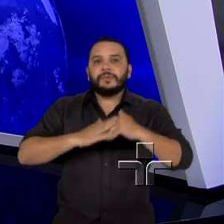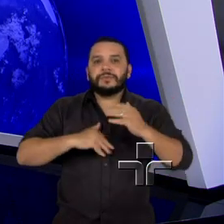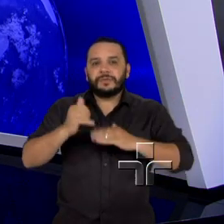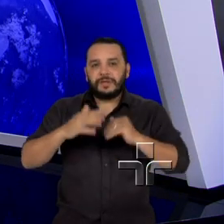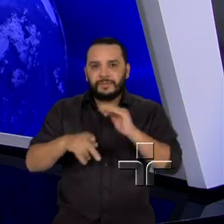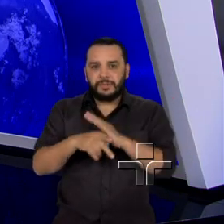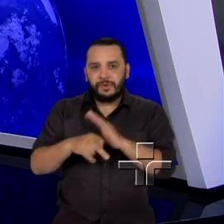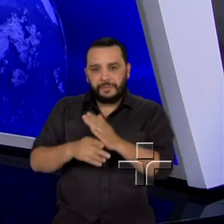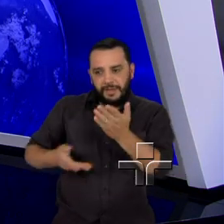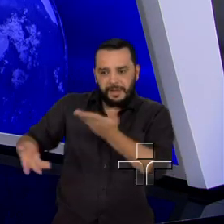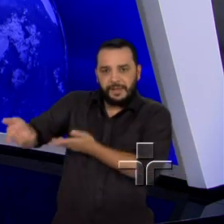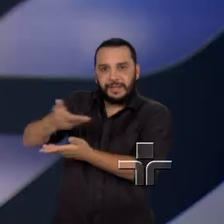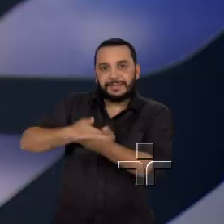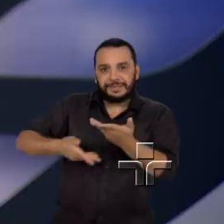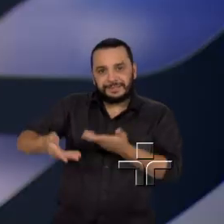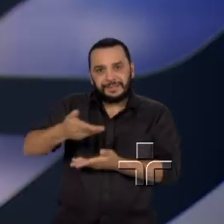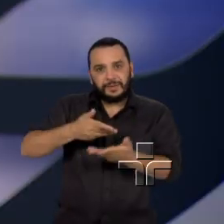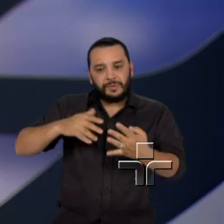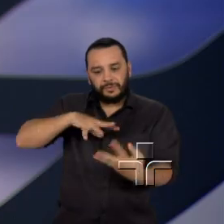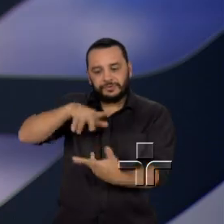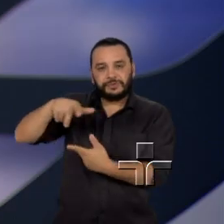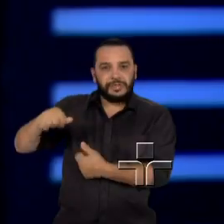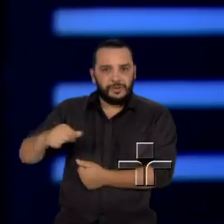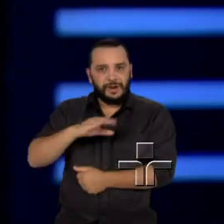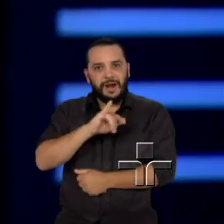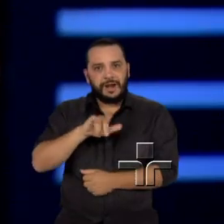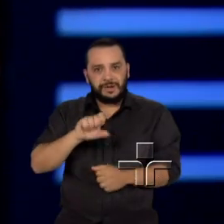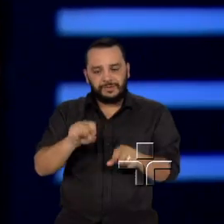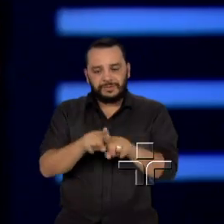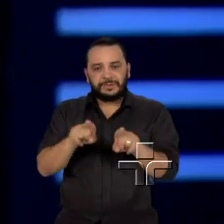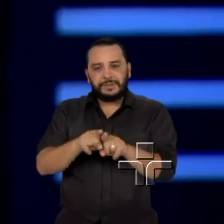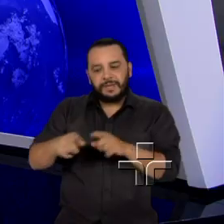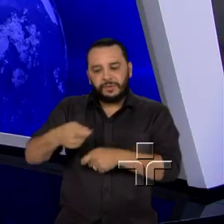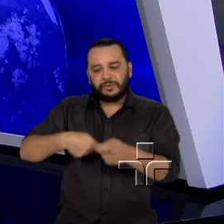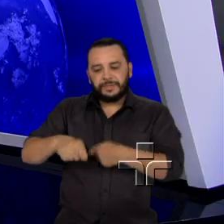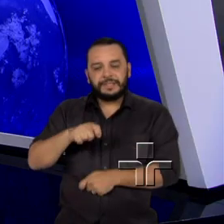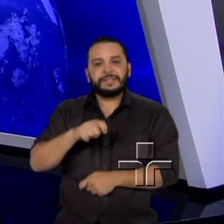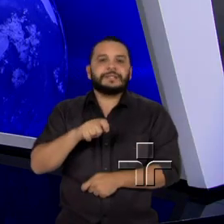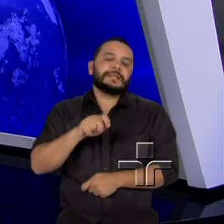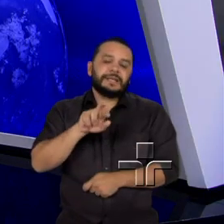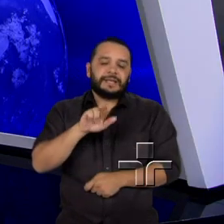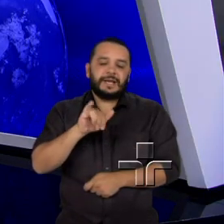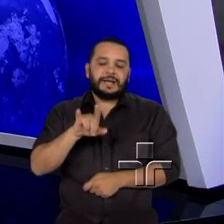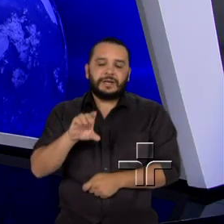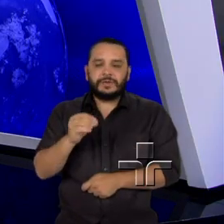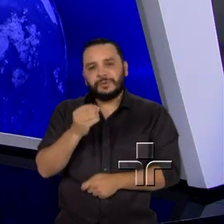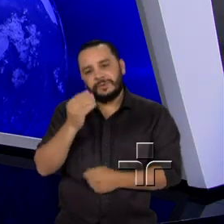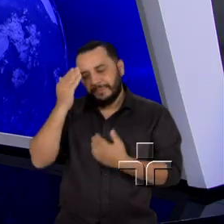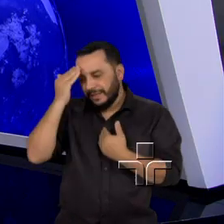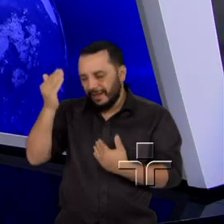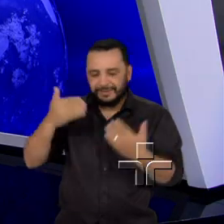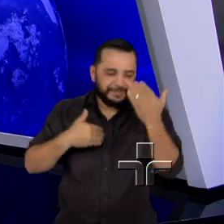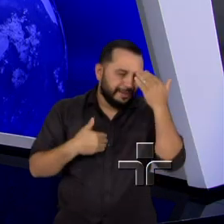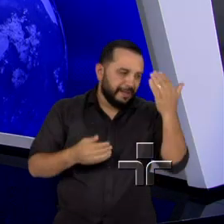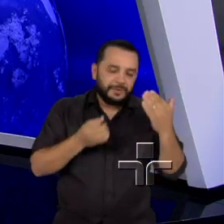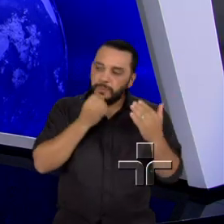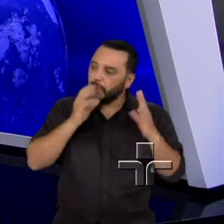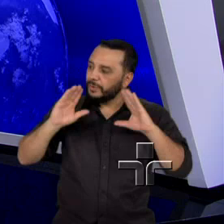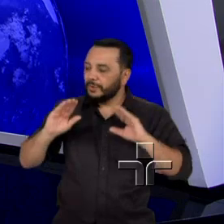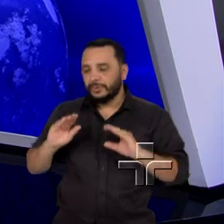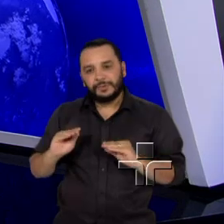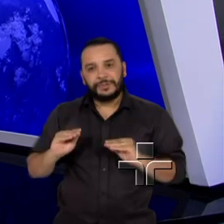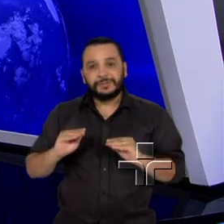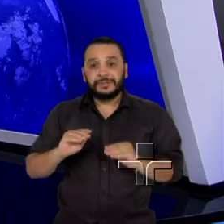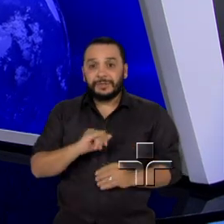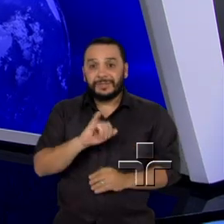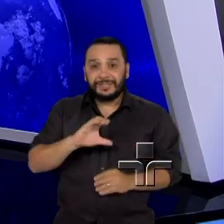relações internacionais, Carlos Gustavo Pódio, economista Ricardo Senes, agradecemos a presença dos dois. Muito obrigada, ótima noite. Boa noite. Boa noite para vocês. E nós